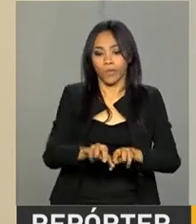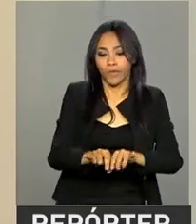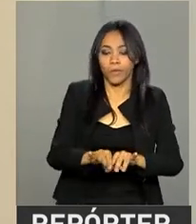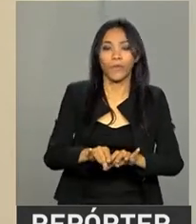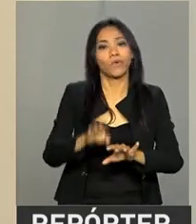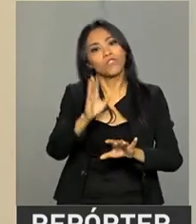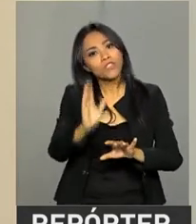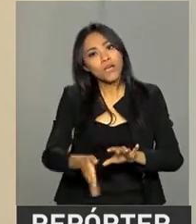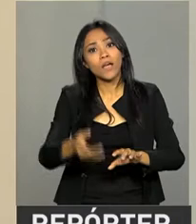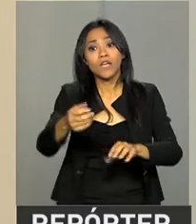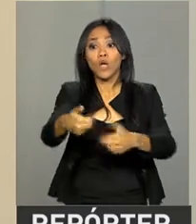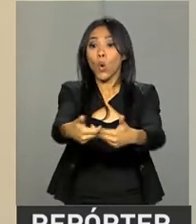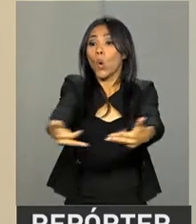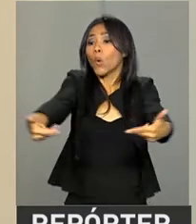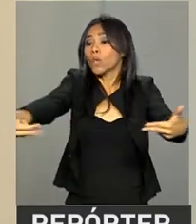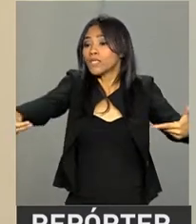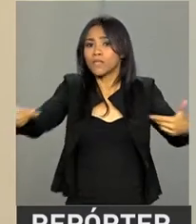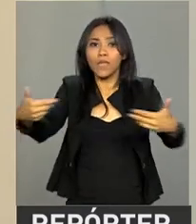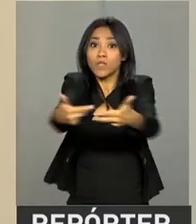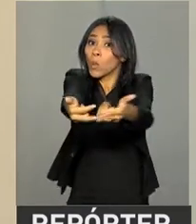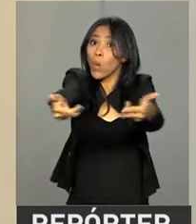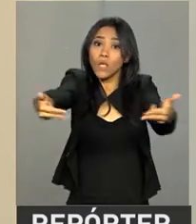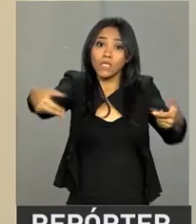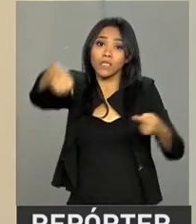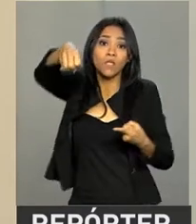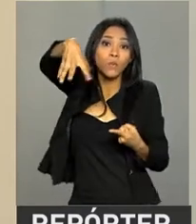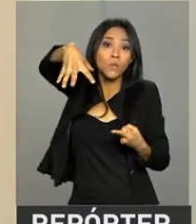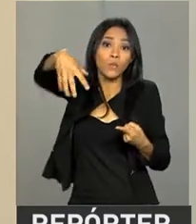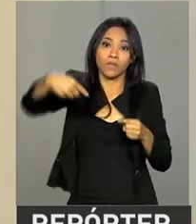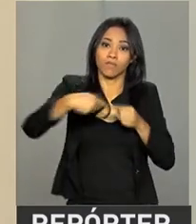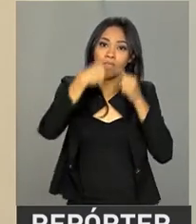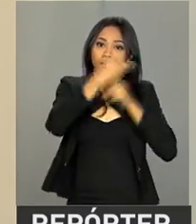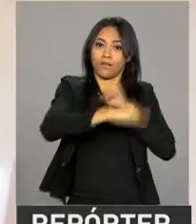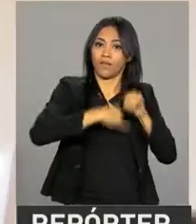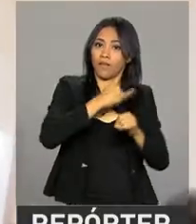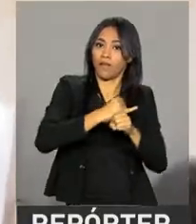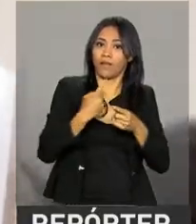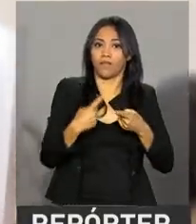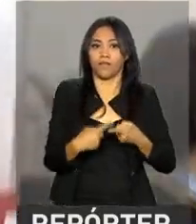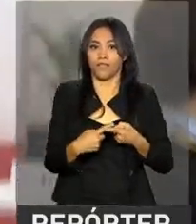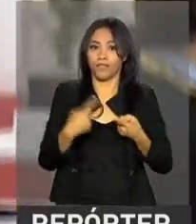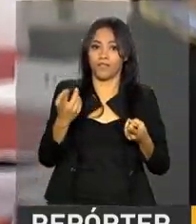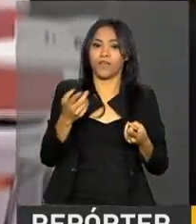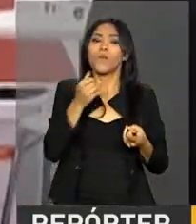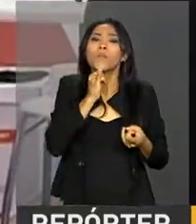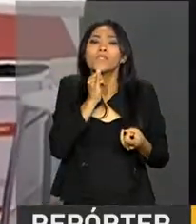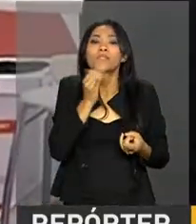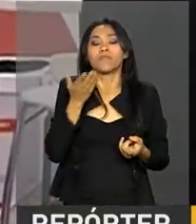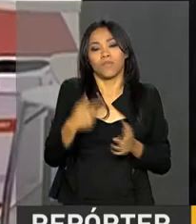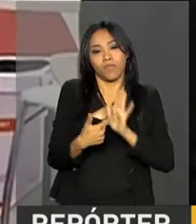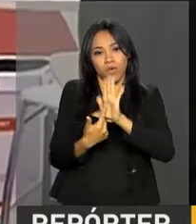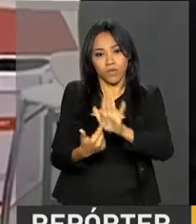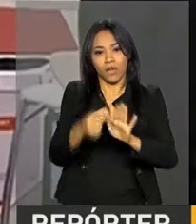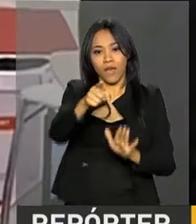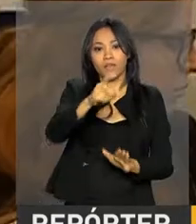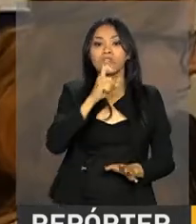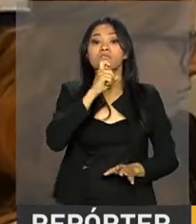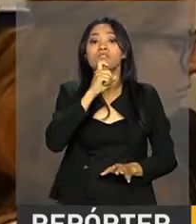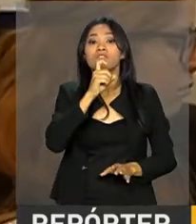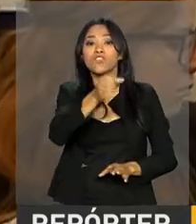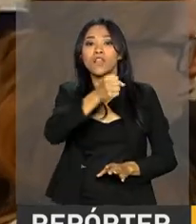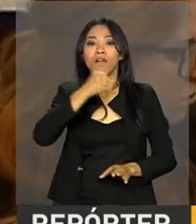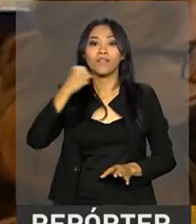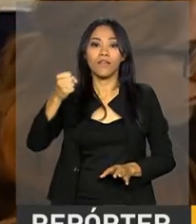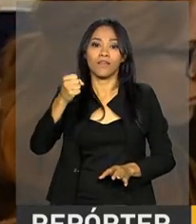internet das coisas são basicamente as coisas conectadas mandando dados o tempo todo o exemplo de internet das coisas essa geladeira conectado a um sistema